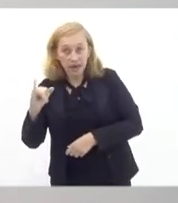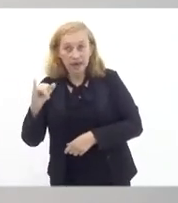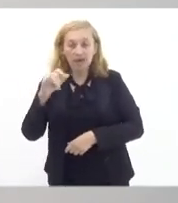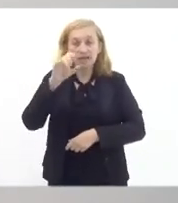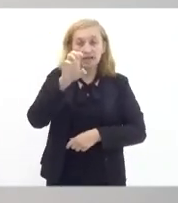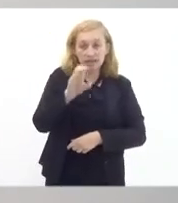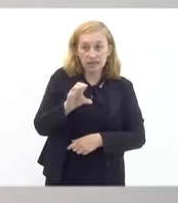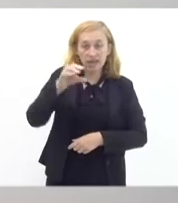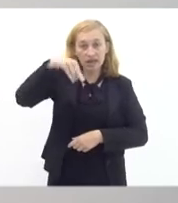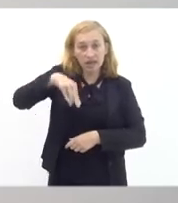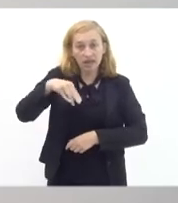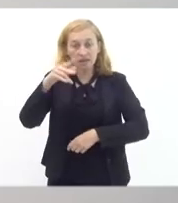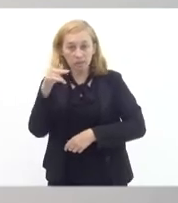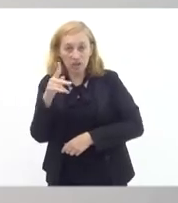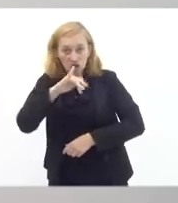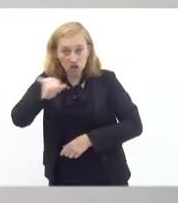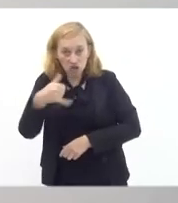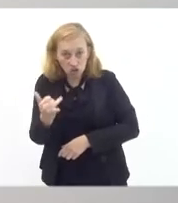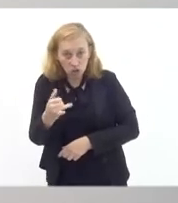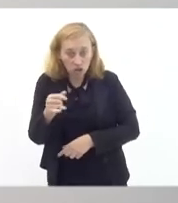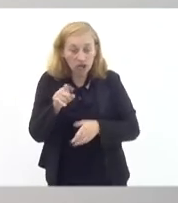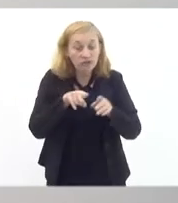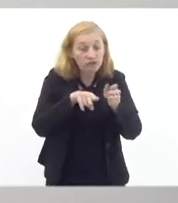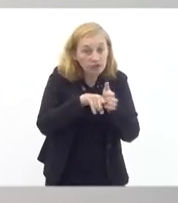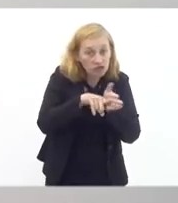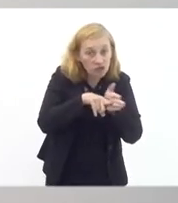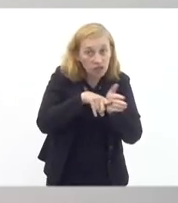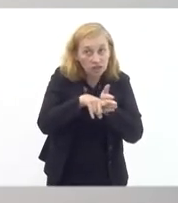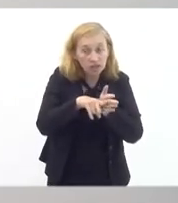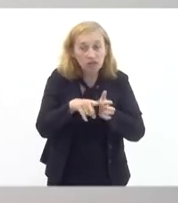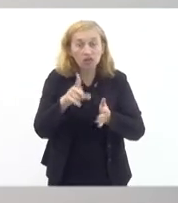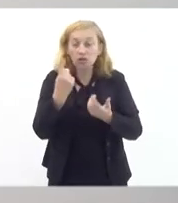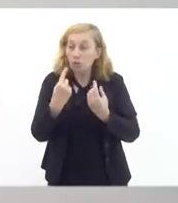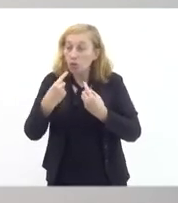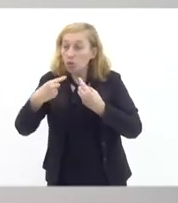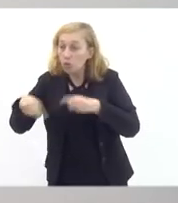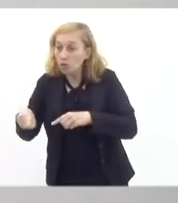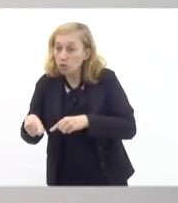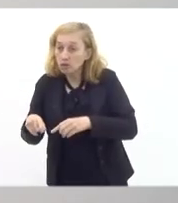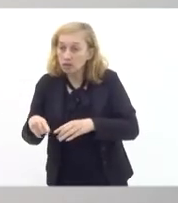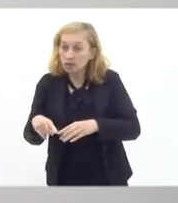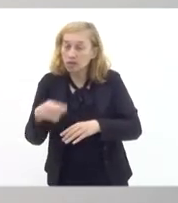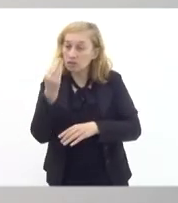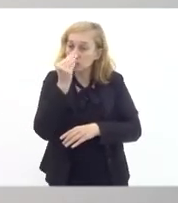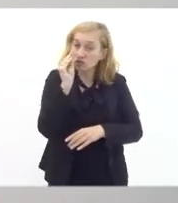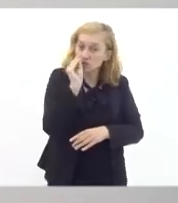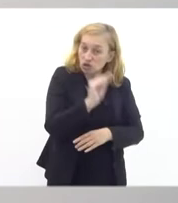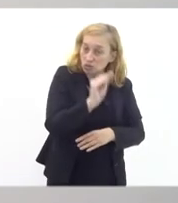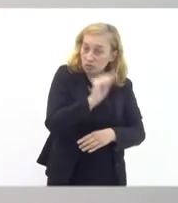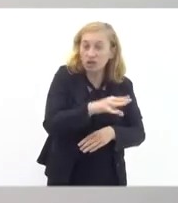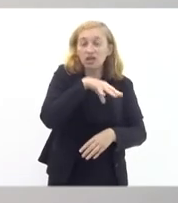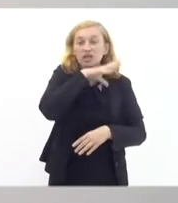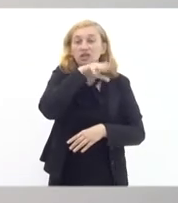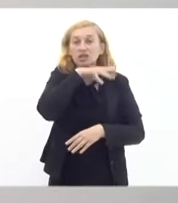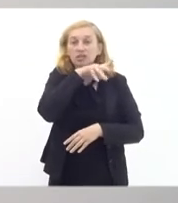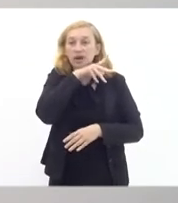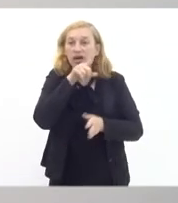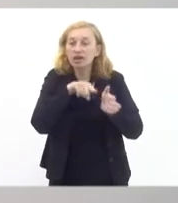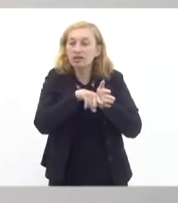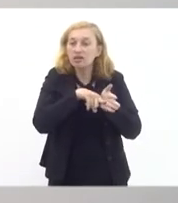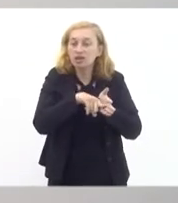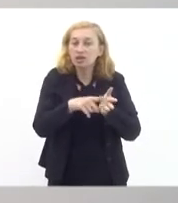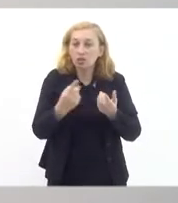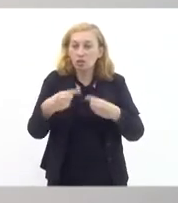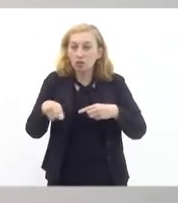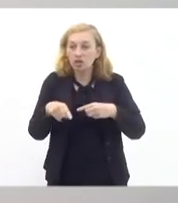à fiscalização. Então, nós somos radicalmente contra os maus tratos, nós somos totalmente contra a fiscalização. Então, hoje